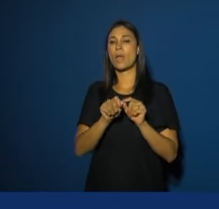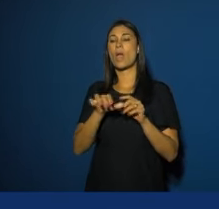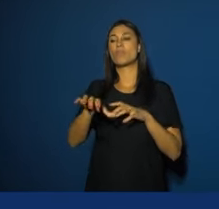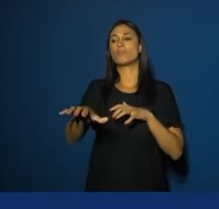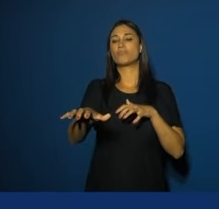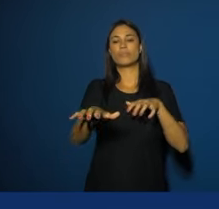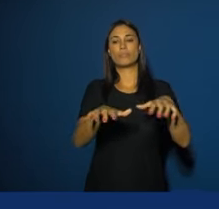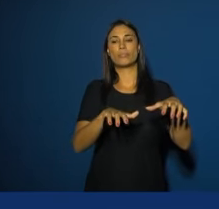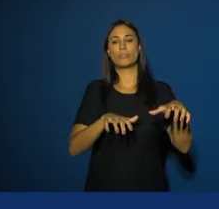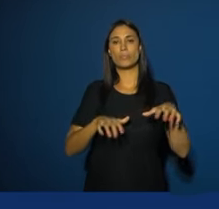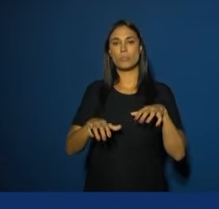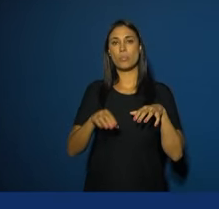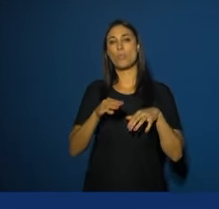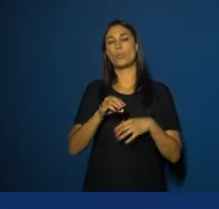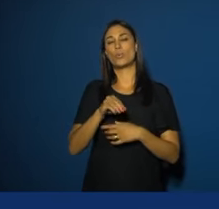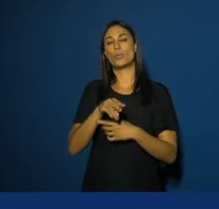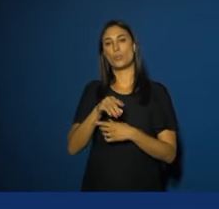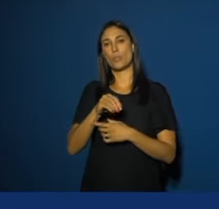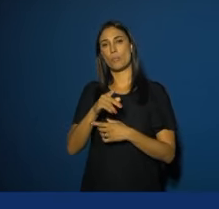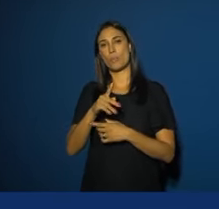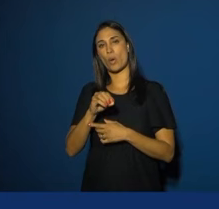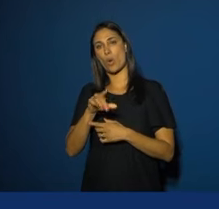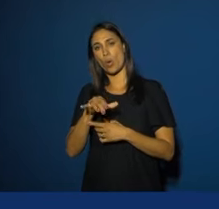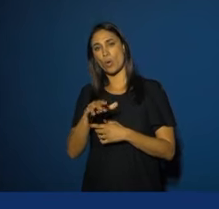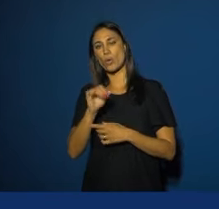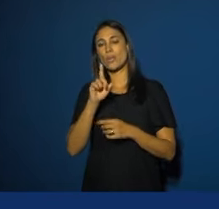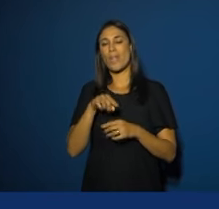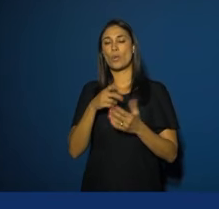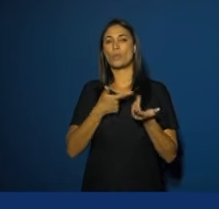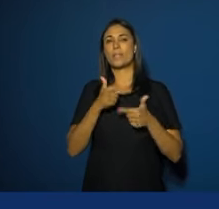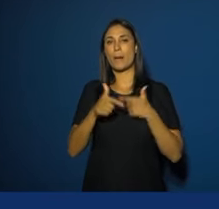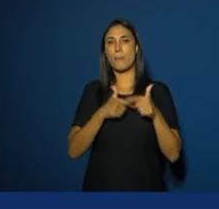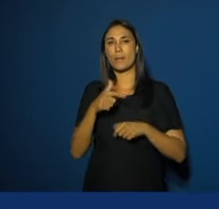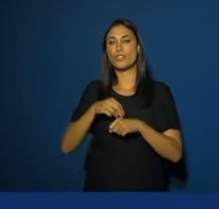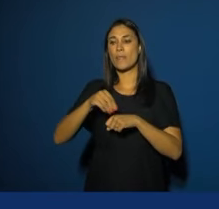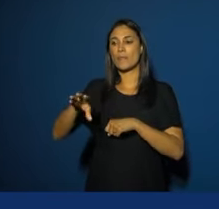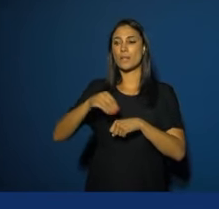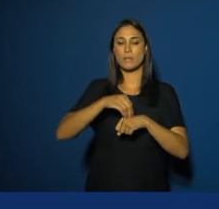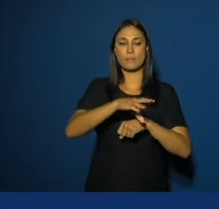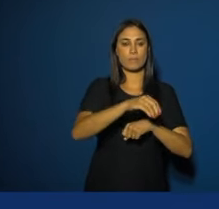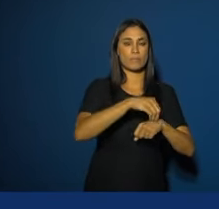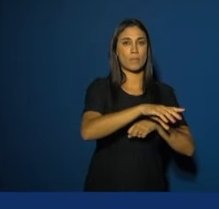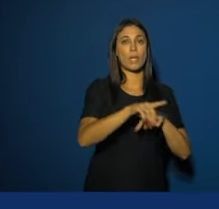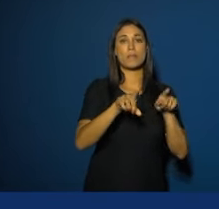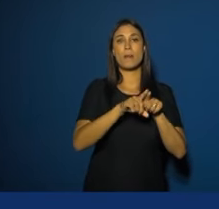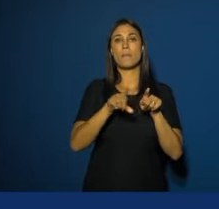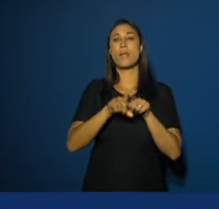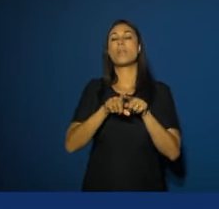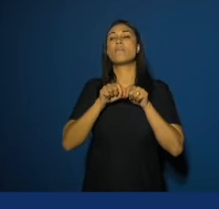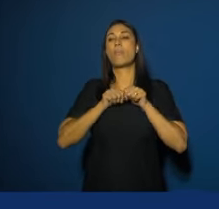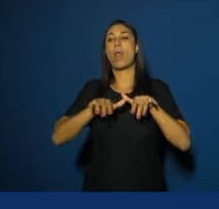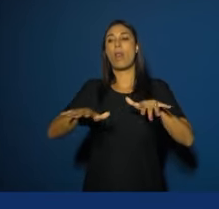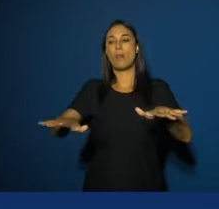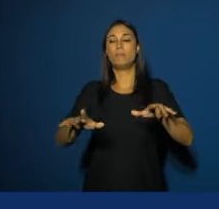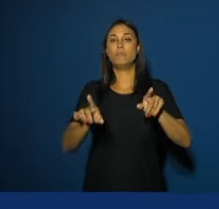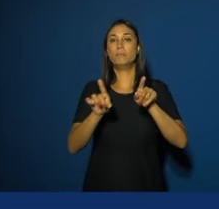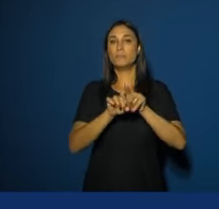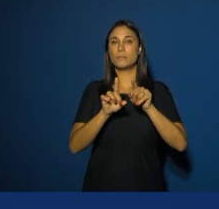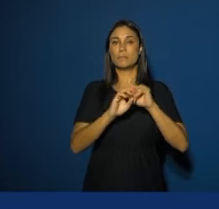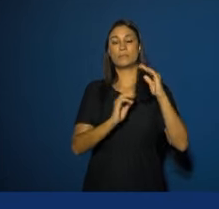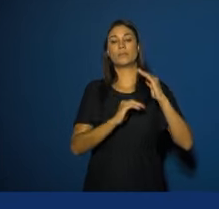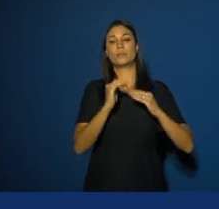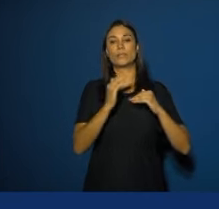monopólios naturais, serviços de distribuição e transmissão, e também atividades